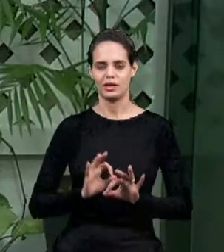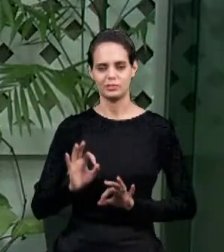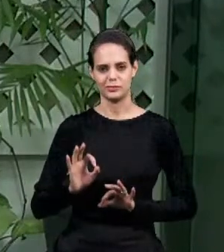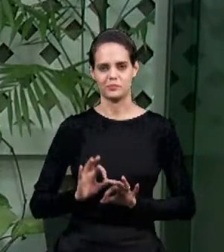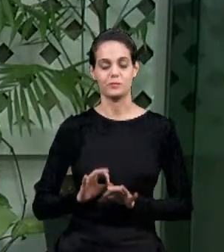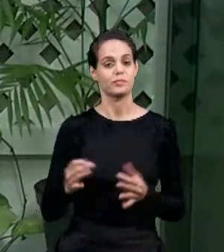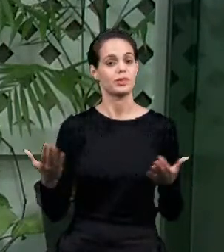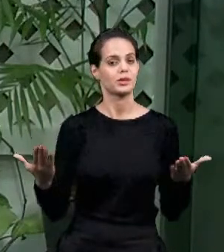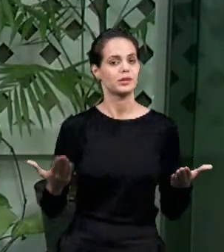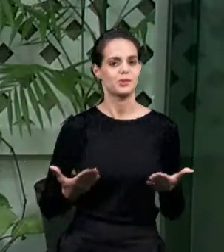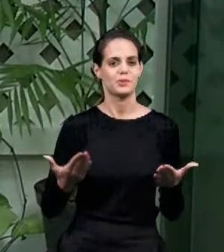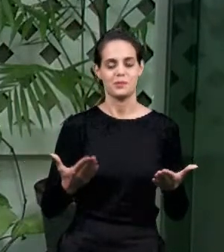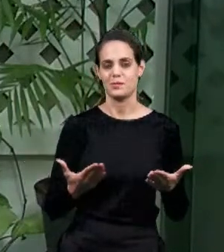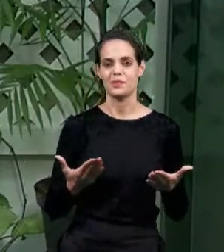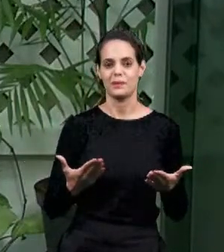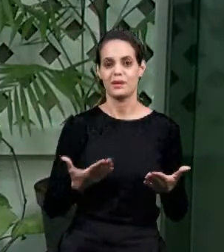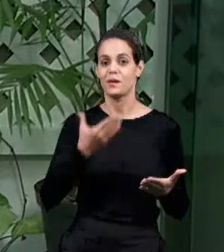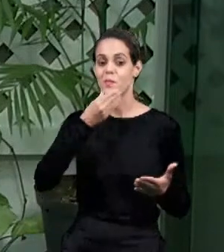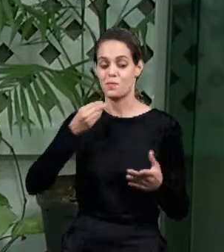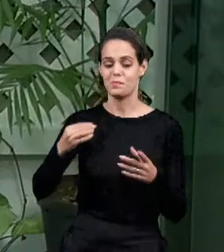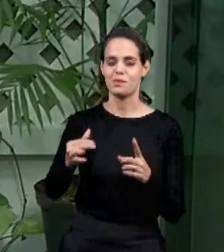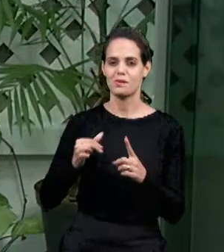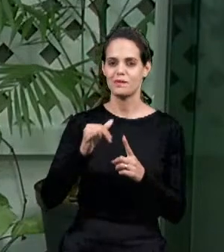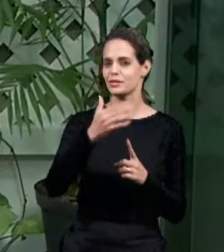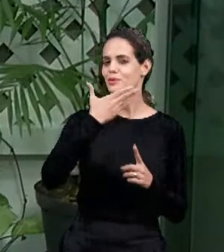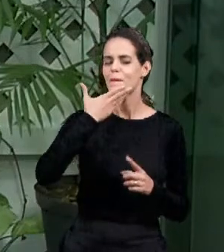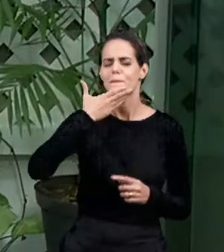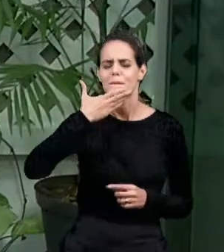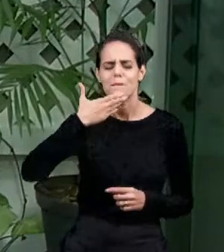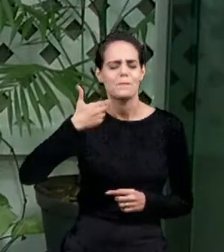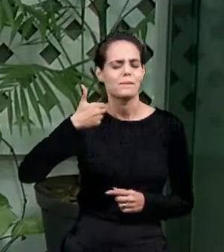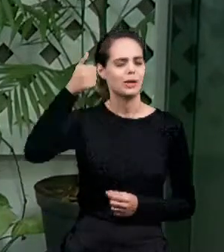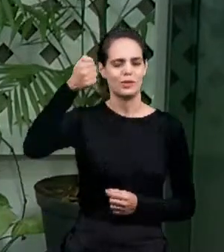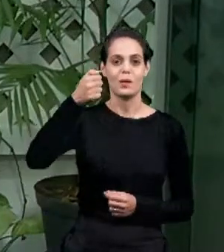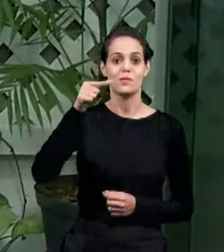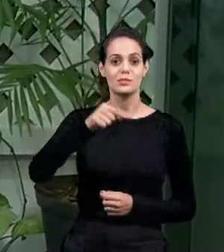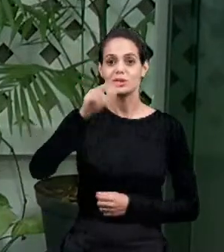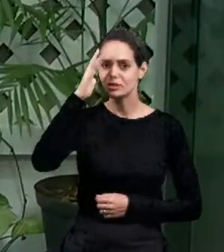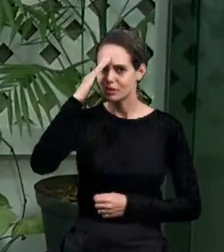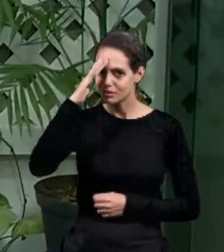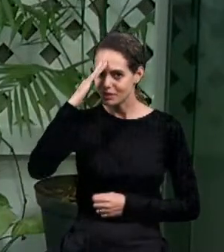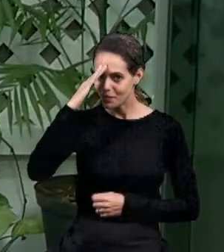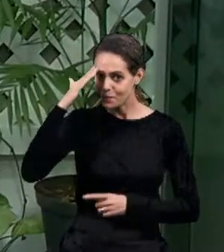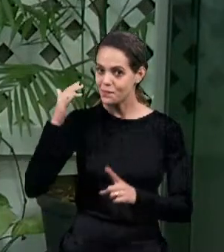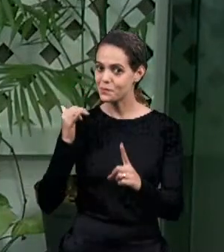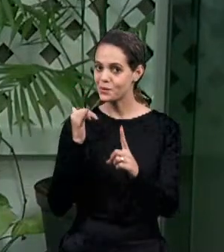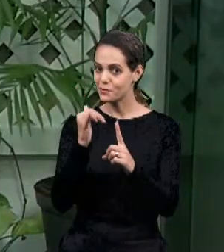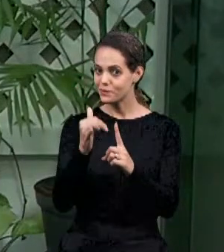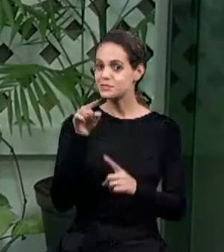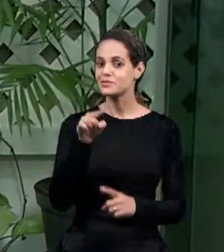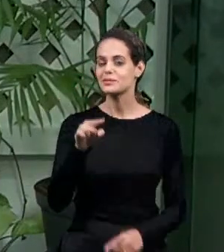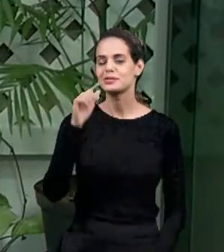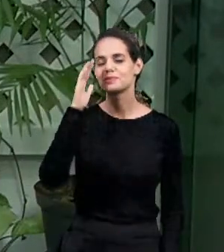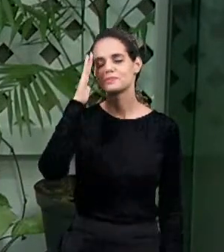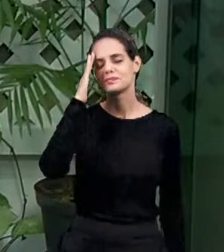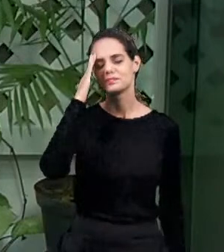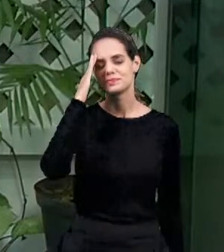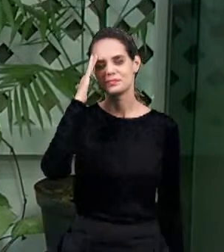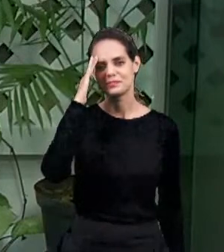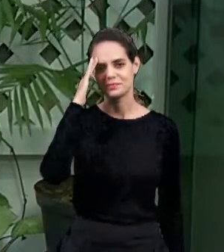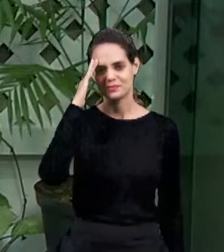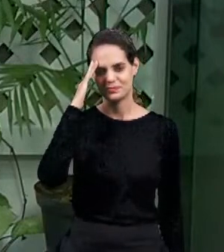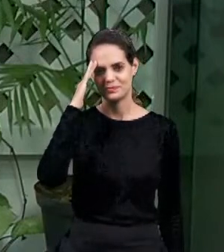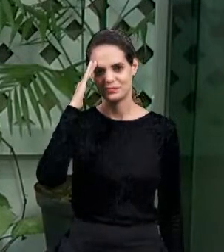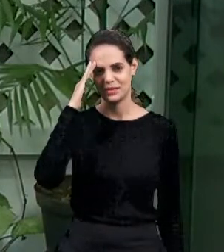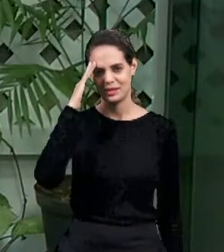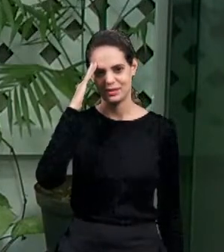melhor do que o profético. Quando você entra no profético, você começa a entender como será a